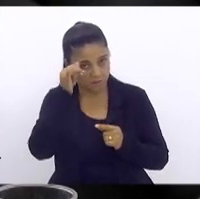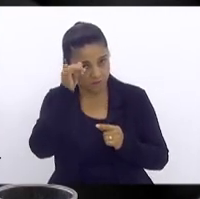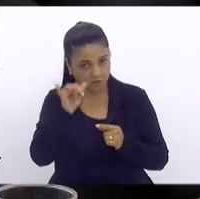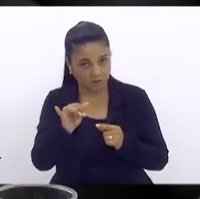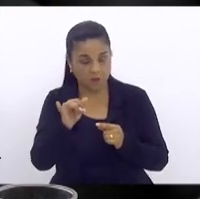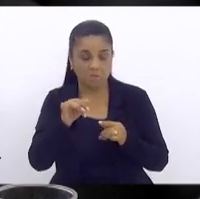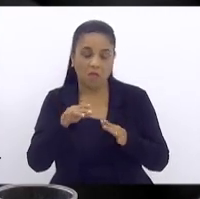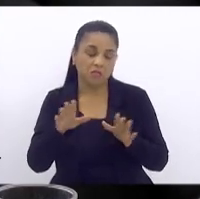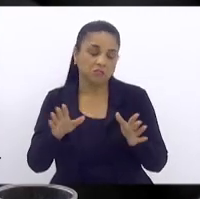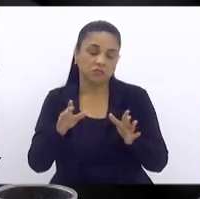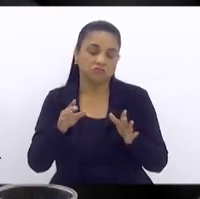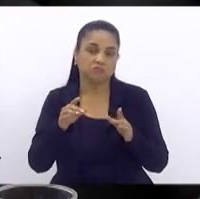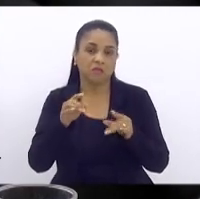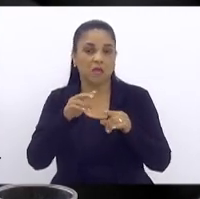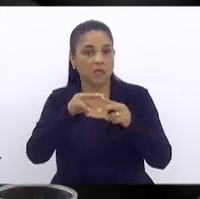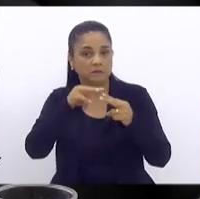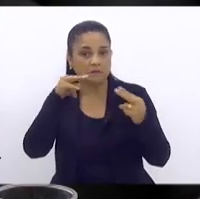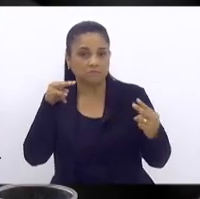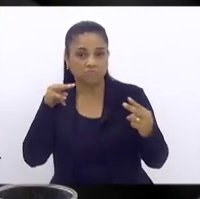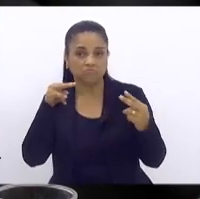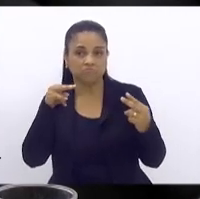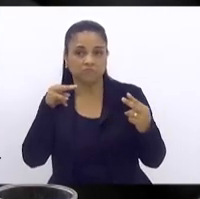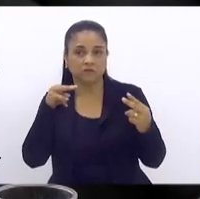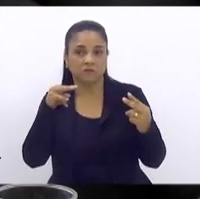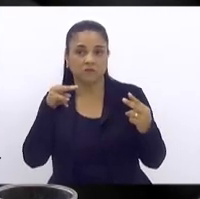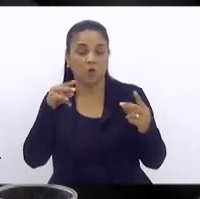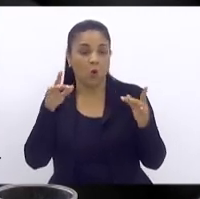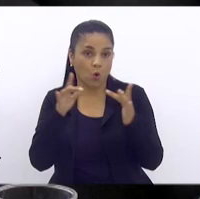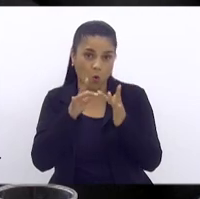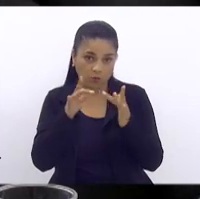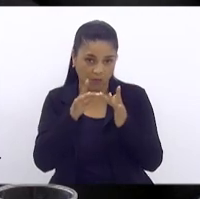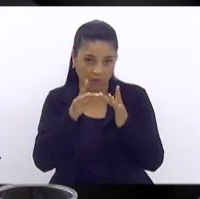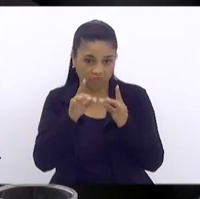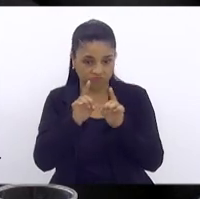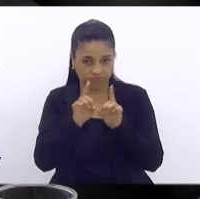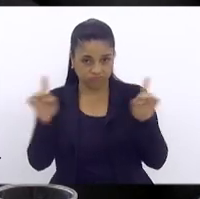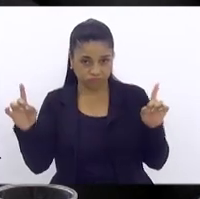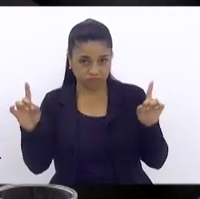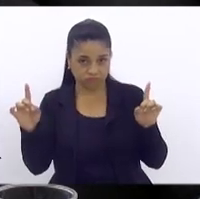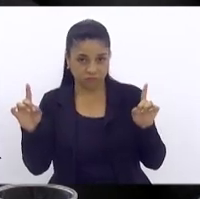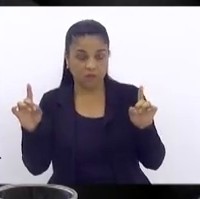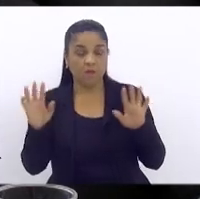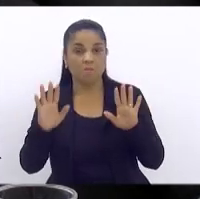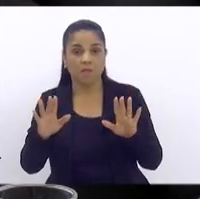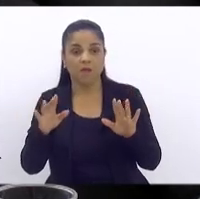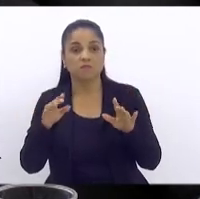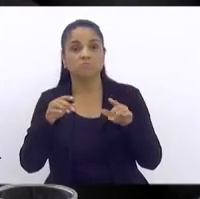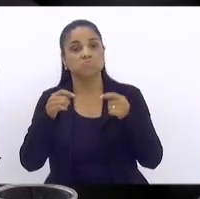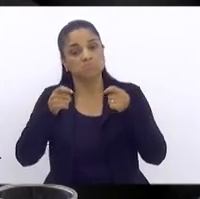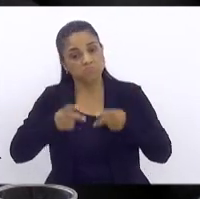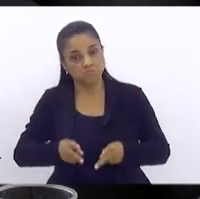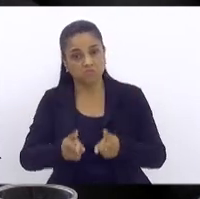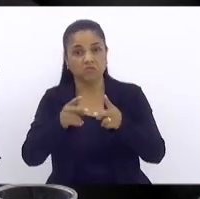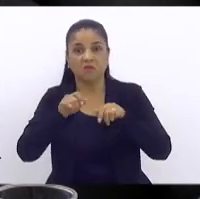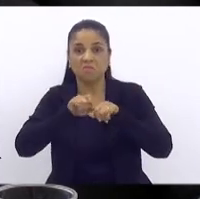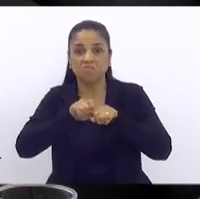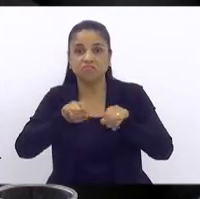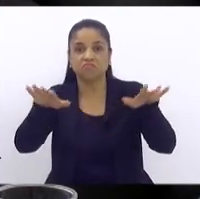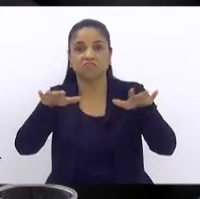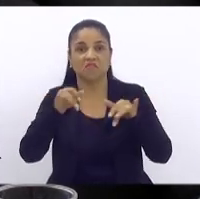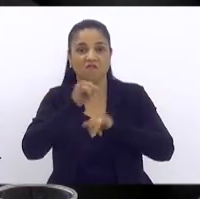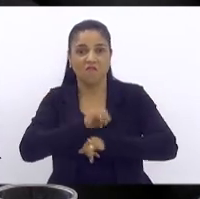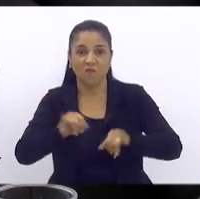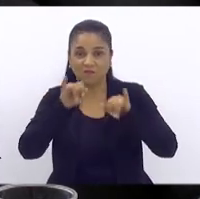internet, na rede social, mas não vai ter contato com ela. Mas vai continuar disseminando ali, né, essa